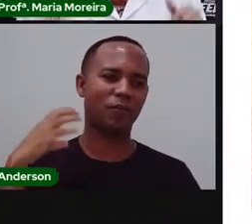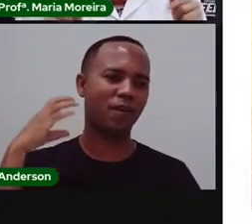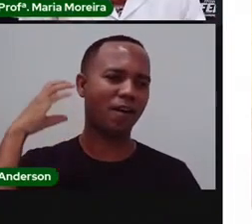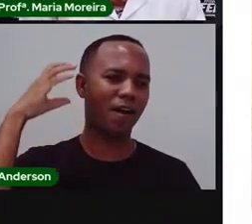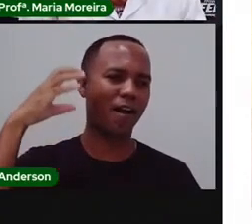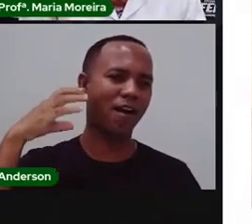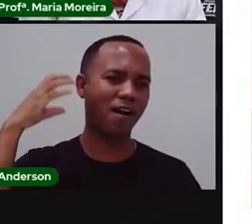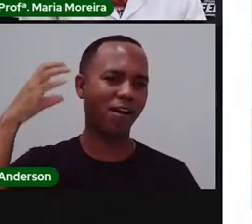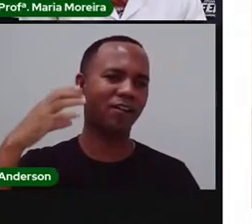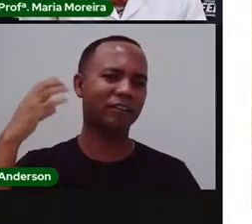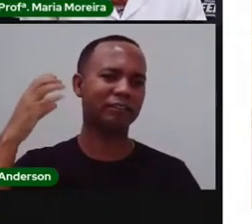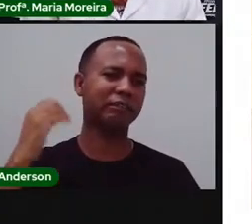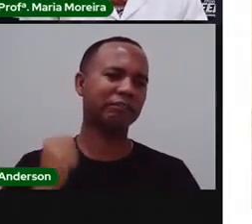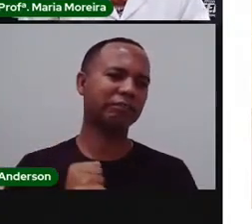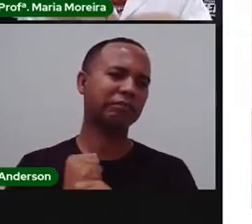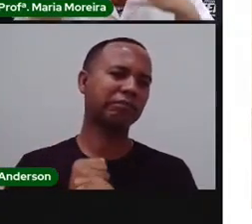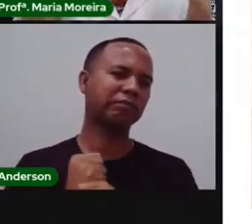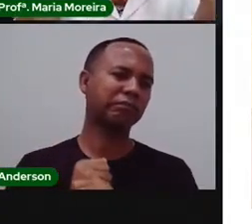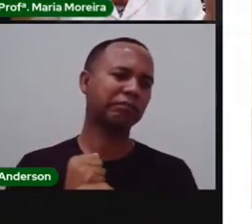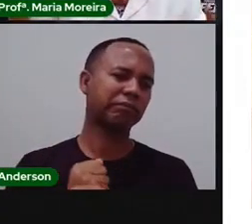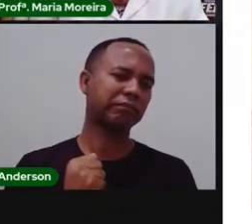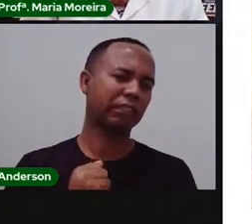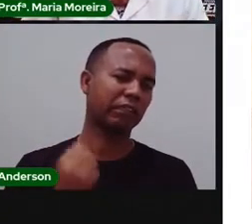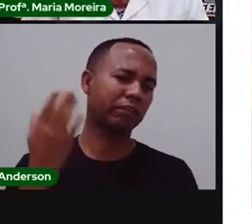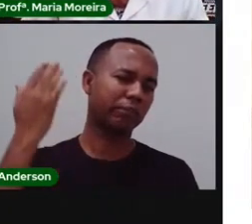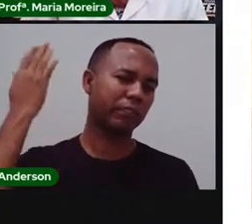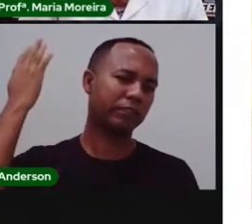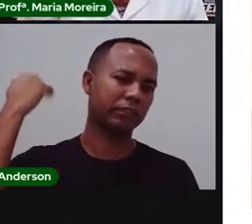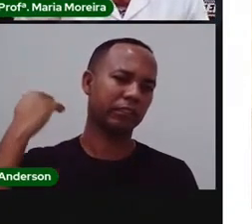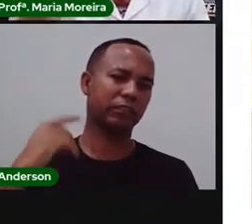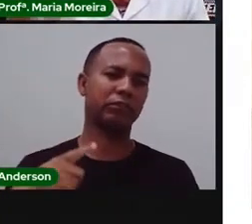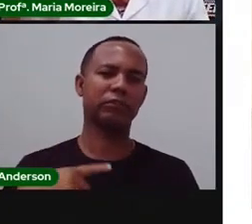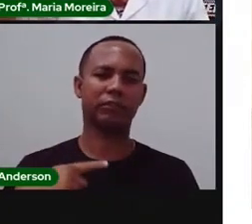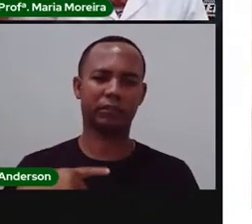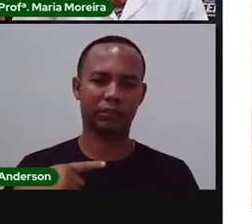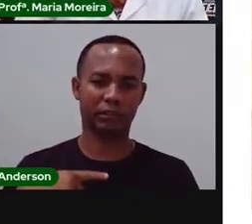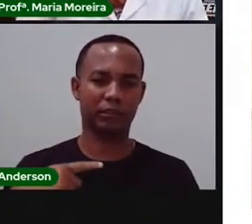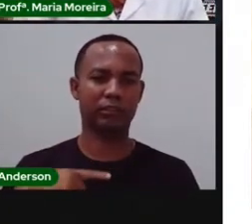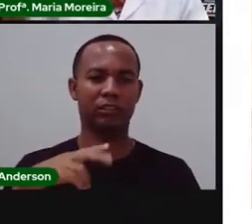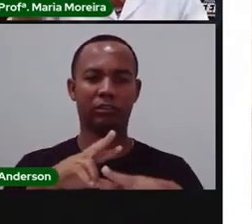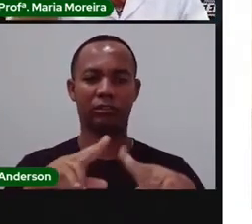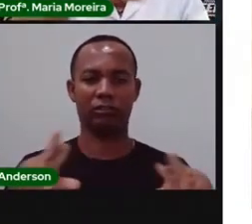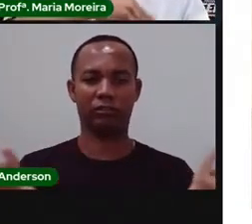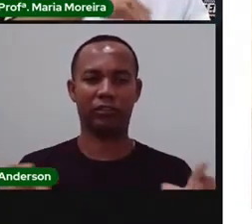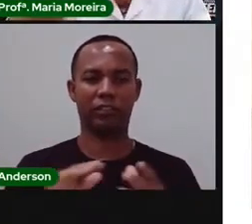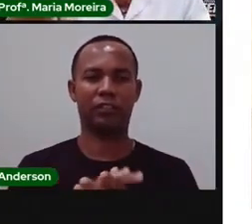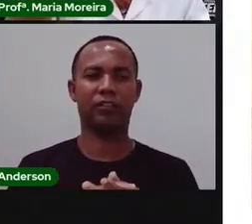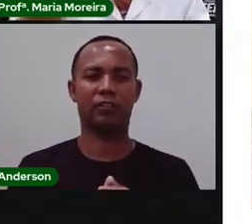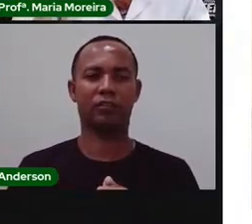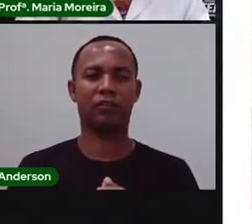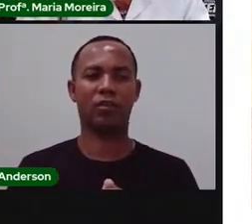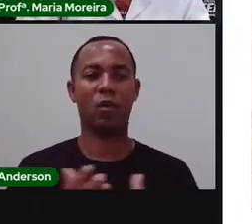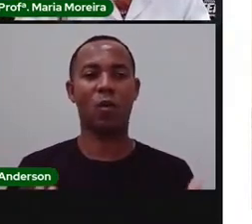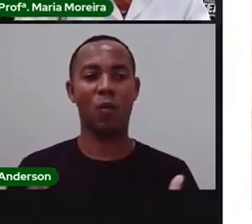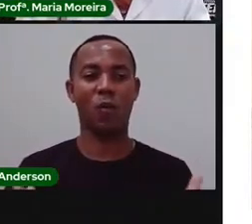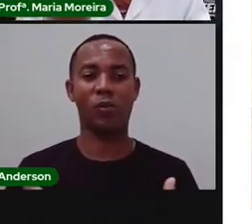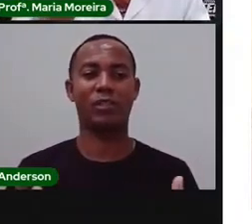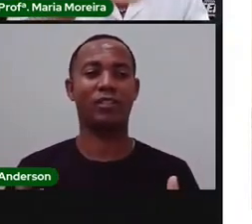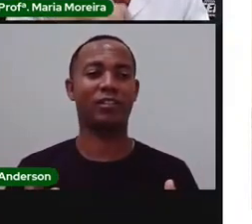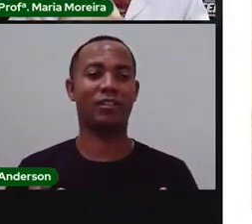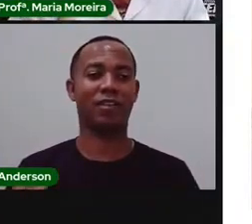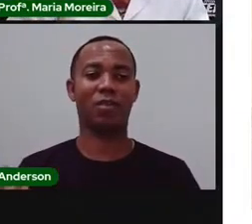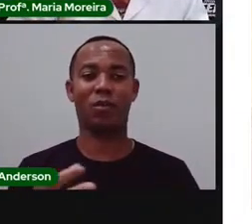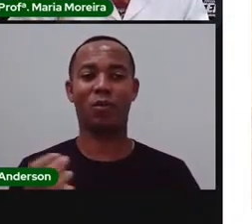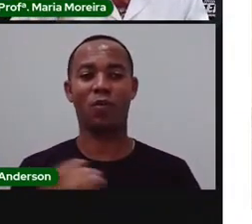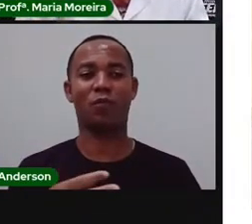antigo. Mas hoje, né, a gente encontra outros modelos de rádio. Rádio que fica nos carros, o som que a gente chama hoje de som, que